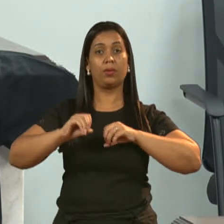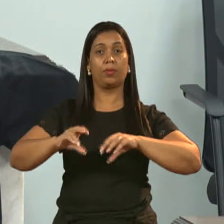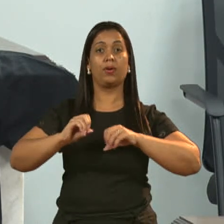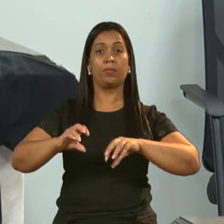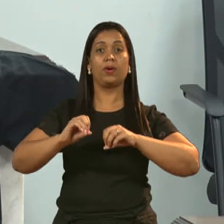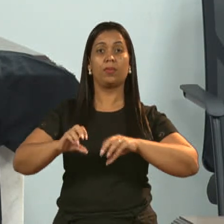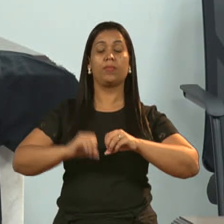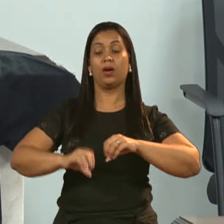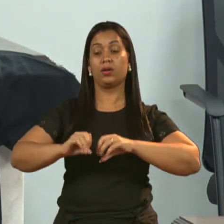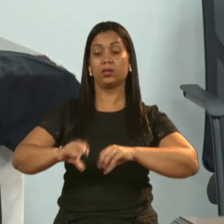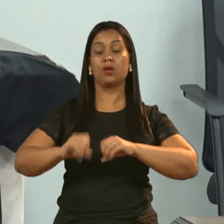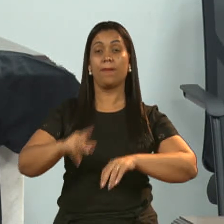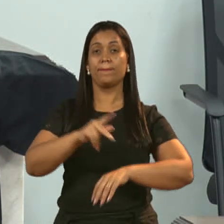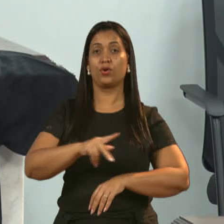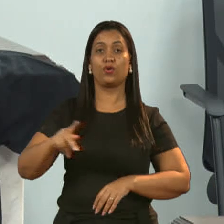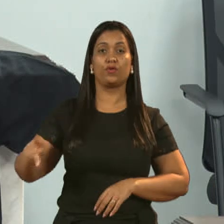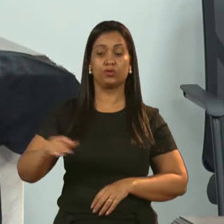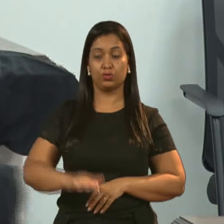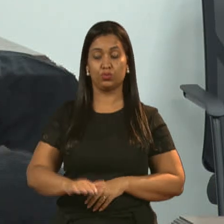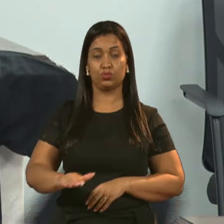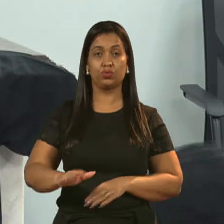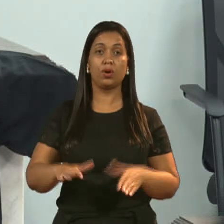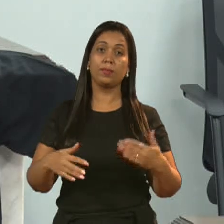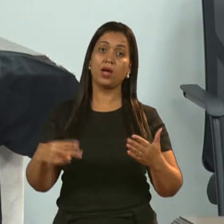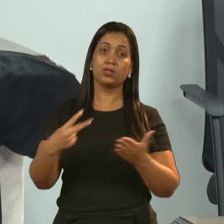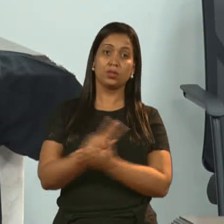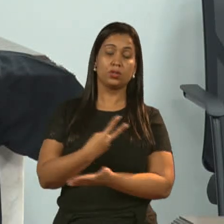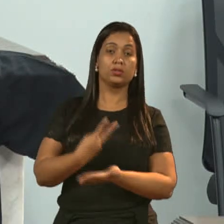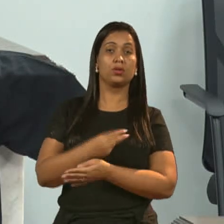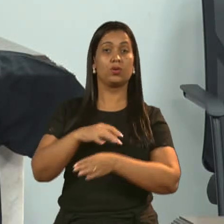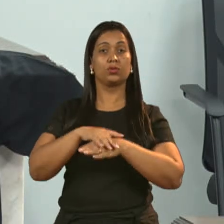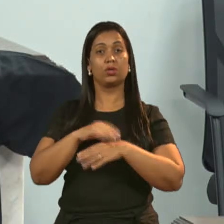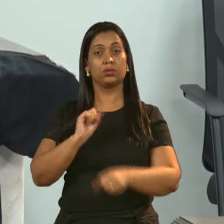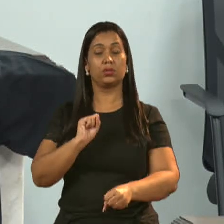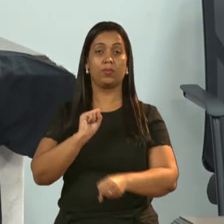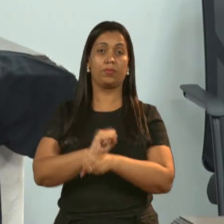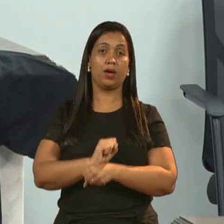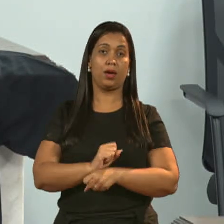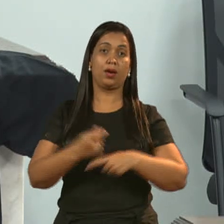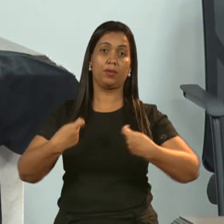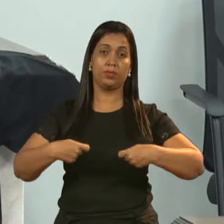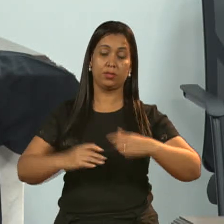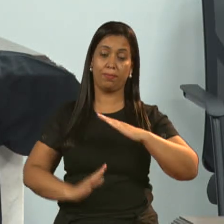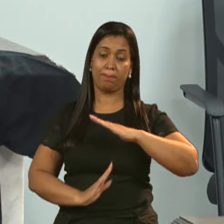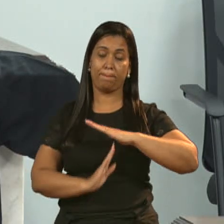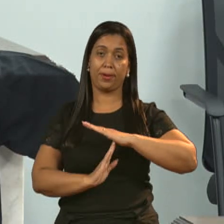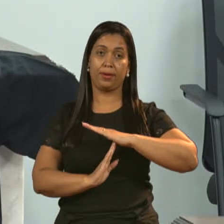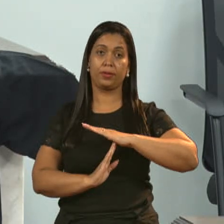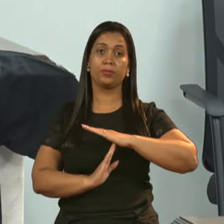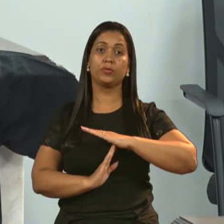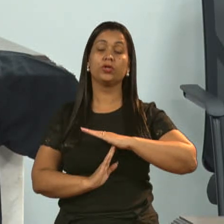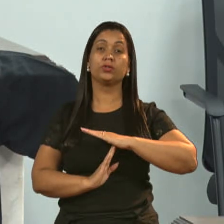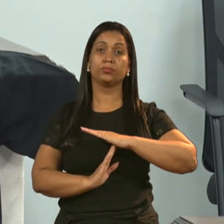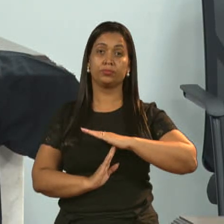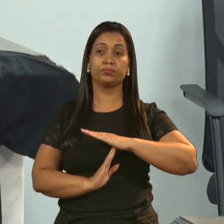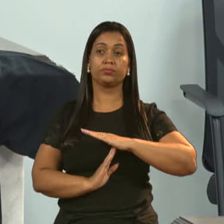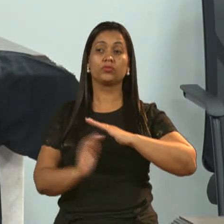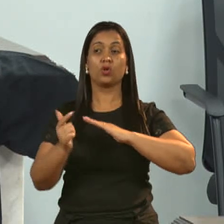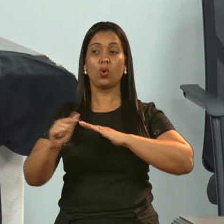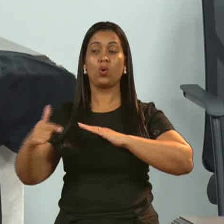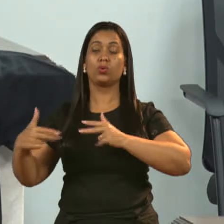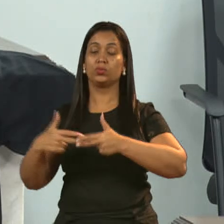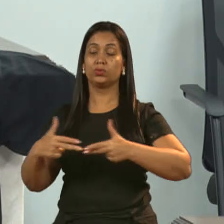educação infantil, e devido às circunstâncias do diagnóstico, tive que dar uma pausa para que outras questões